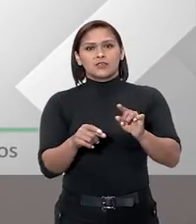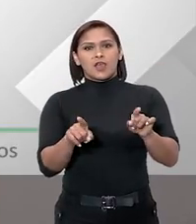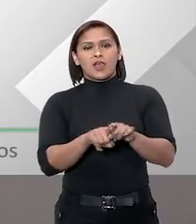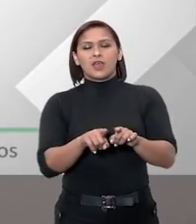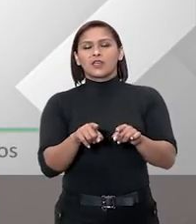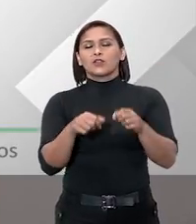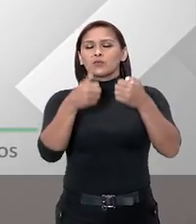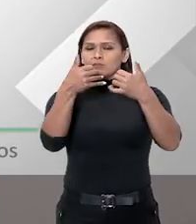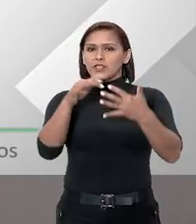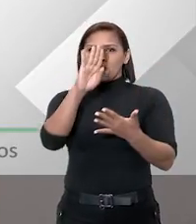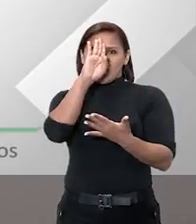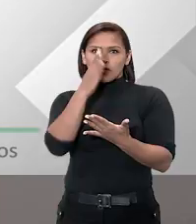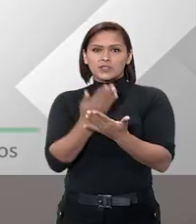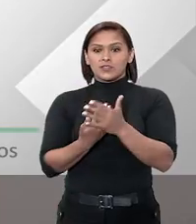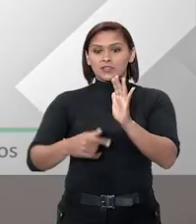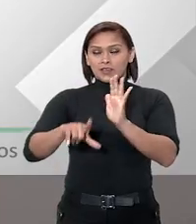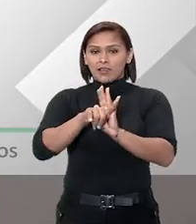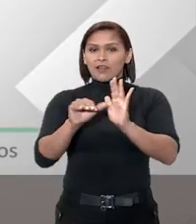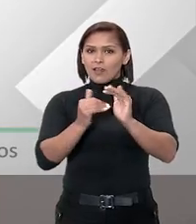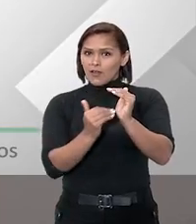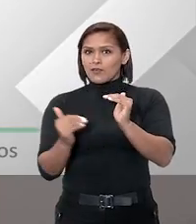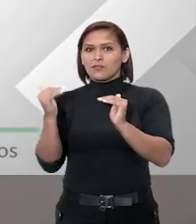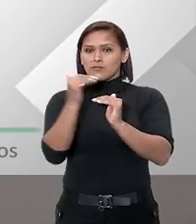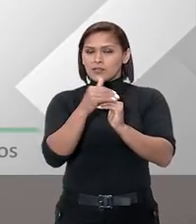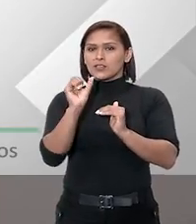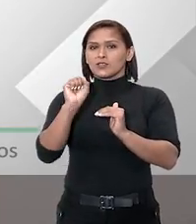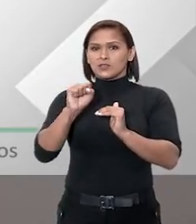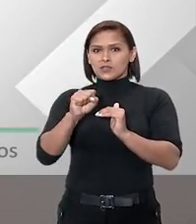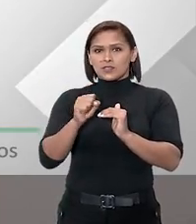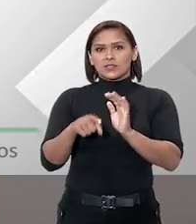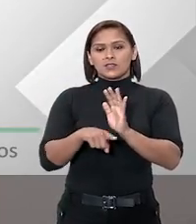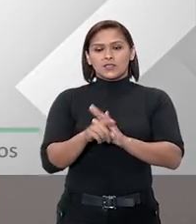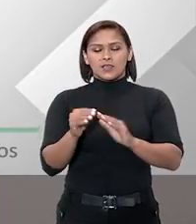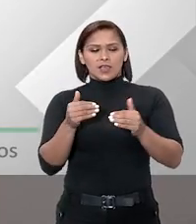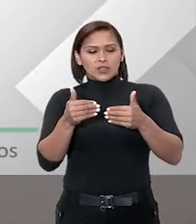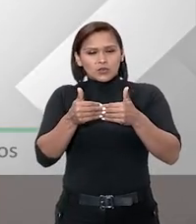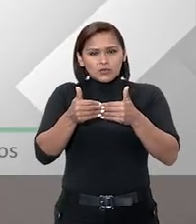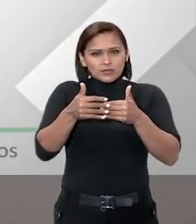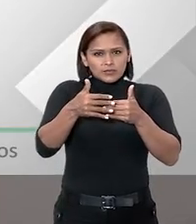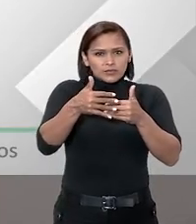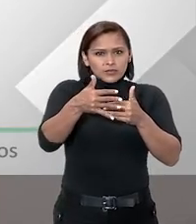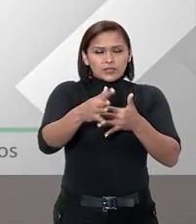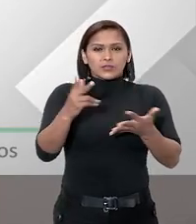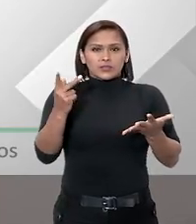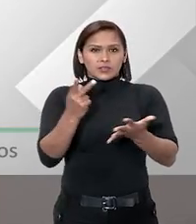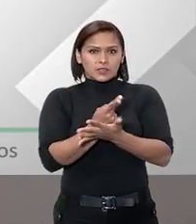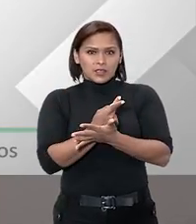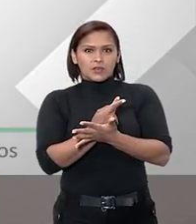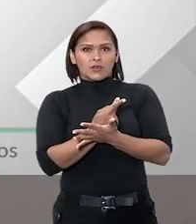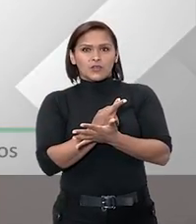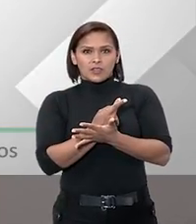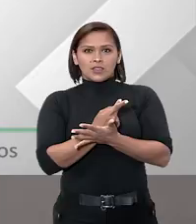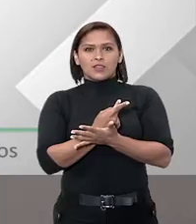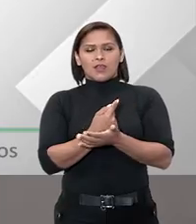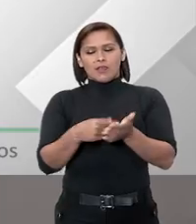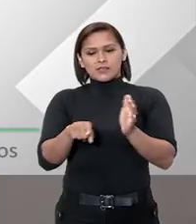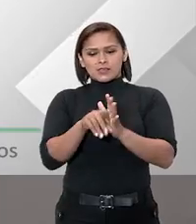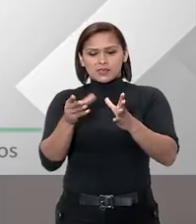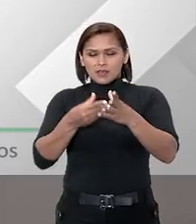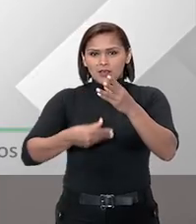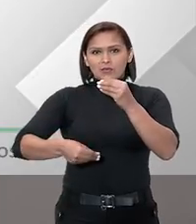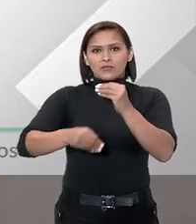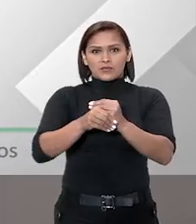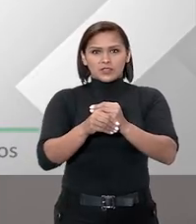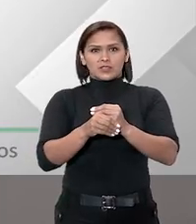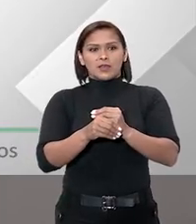sem dúvida alguma, essa lei foi um avanço, né? Os procedimentos aqui estão sendo